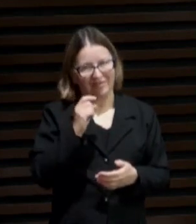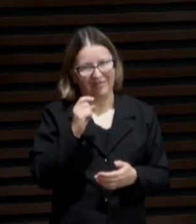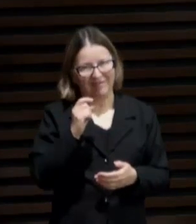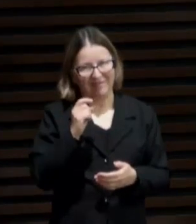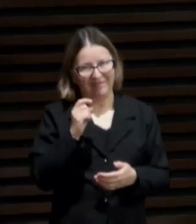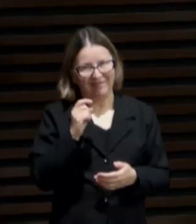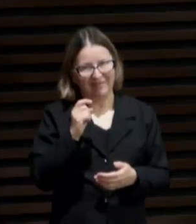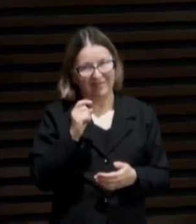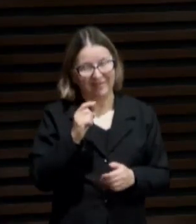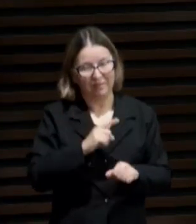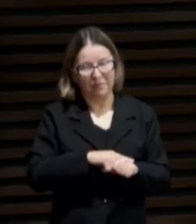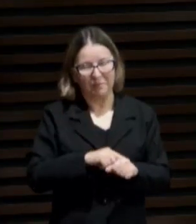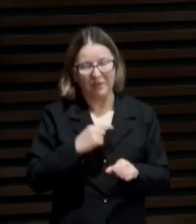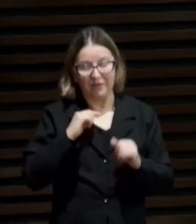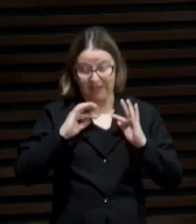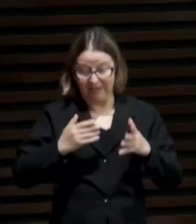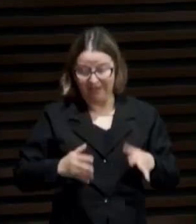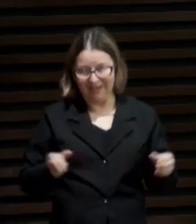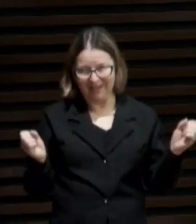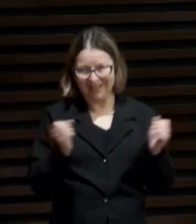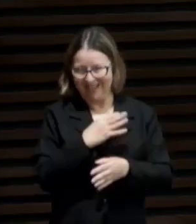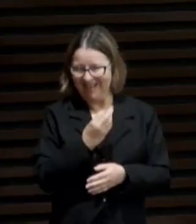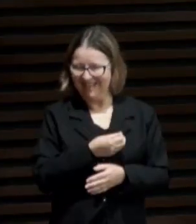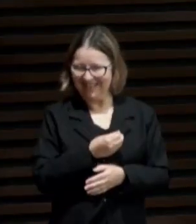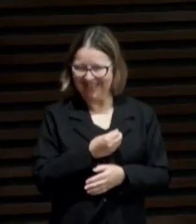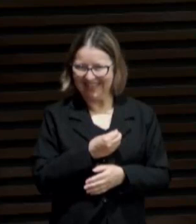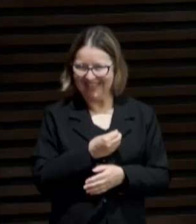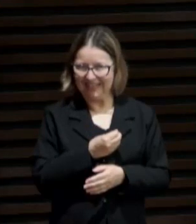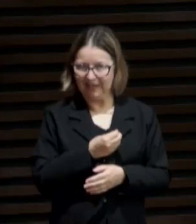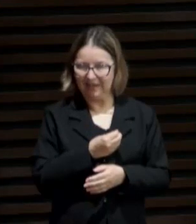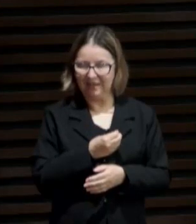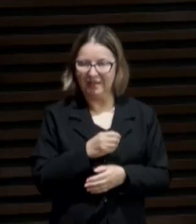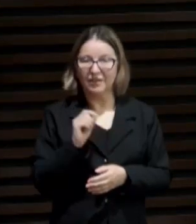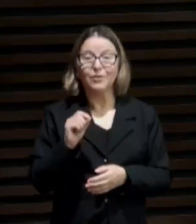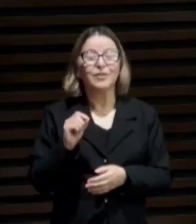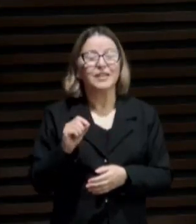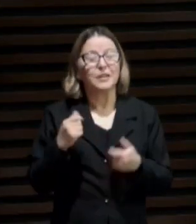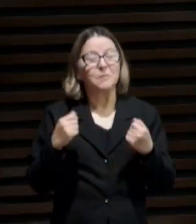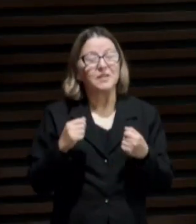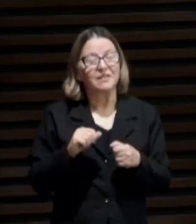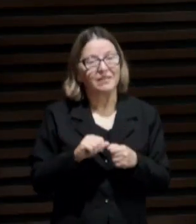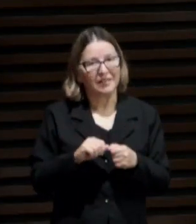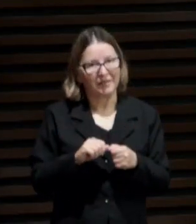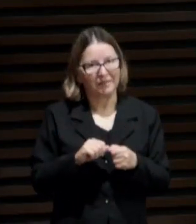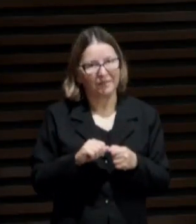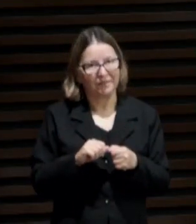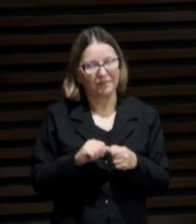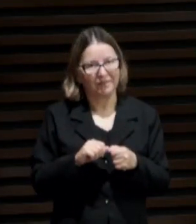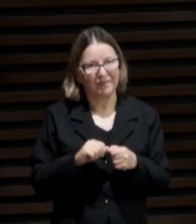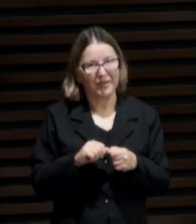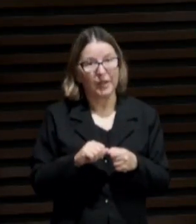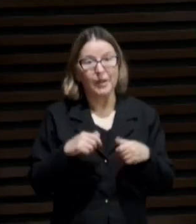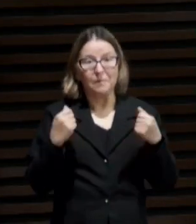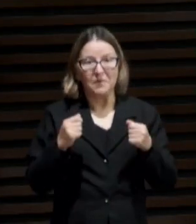ser revestido do novo homem, eu tenho que ser despido do velho homem. O velho homem, onde que o meu